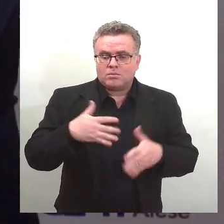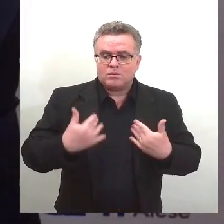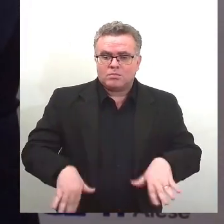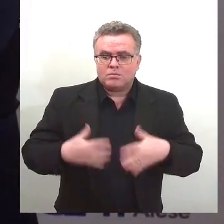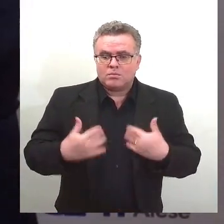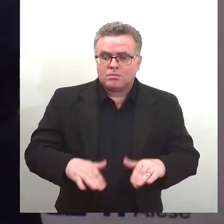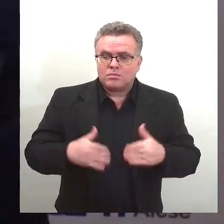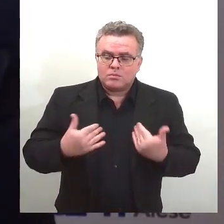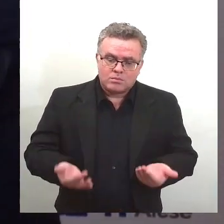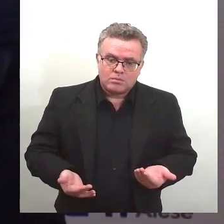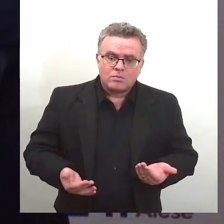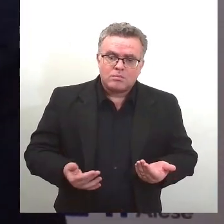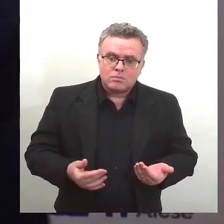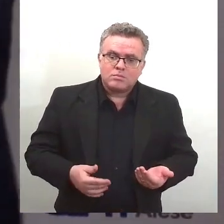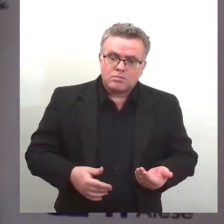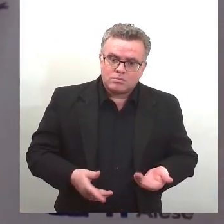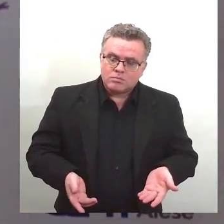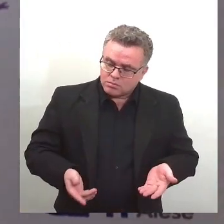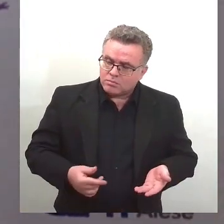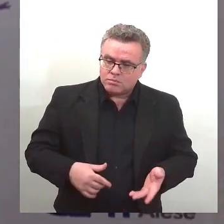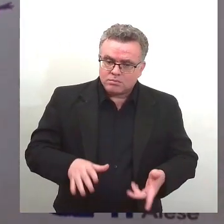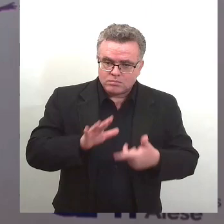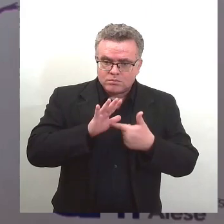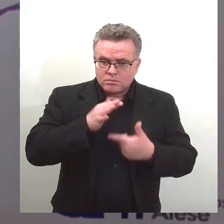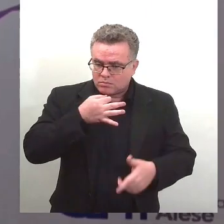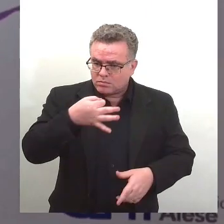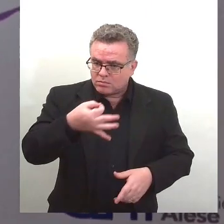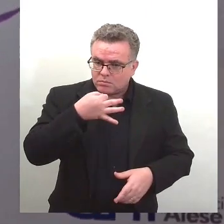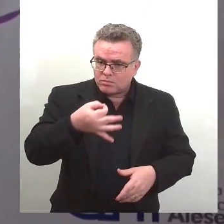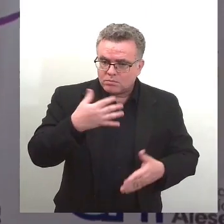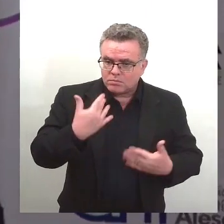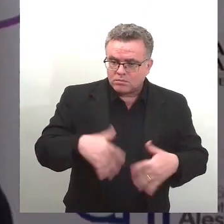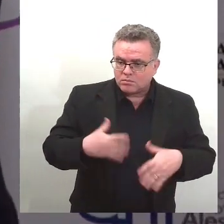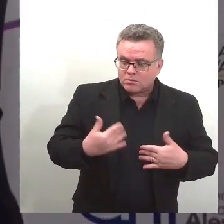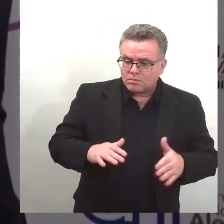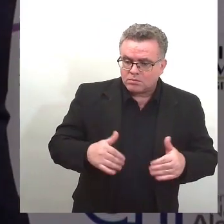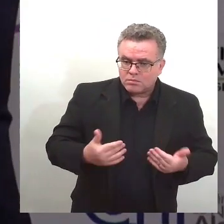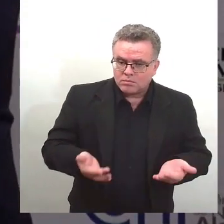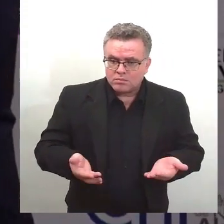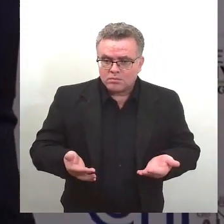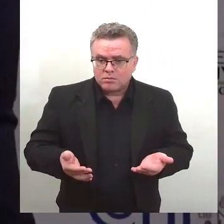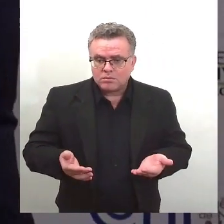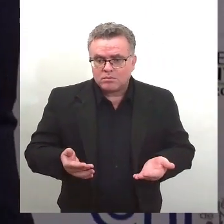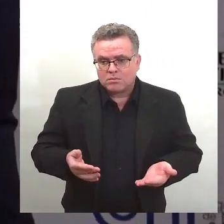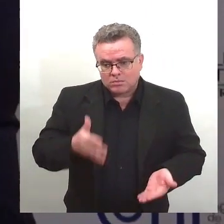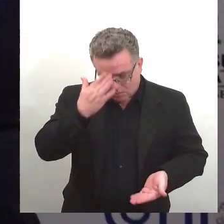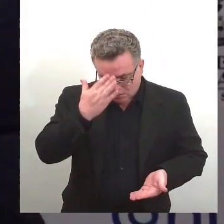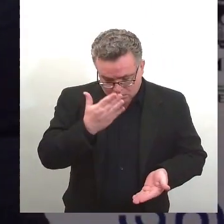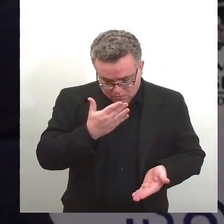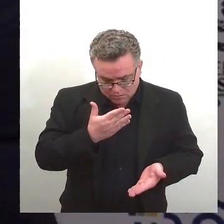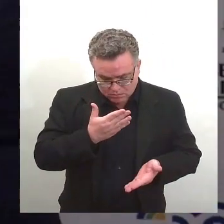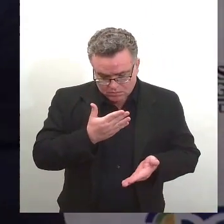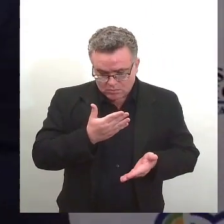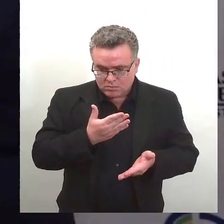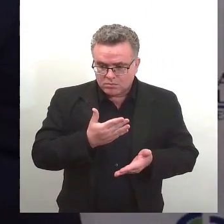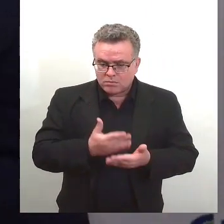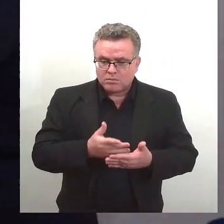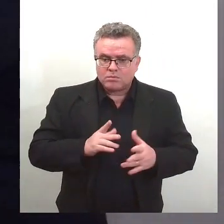crítica à situação que vem vivendo o município. Isso mesmo. Eu creio que piso dos professores não